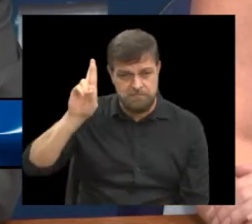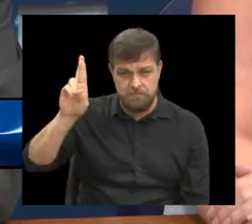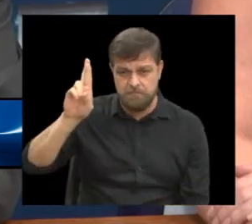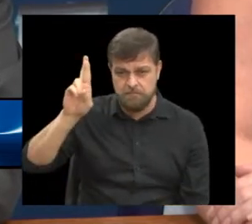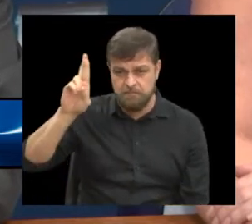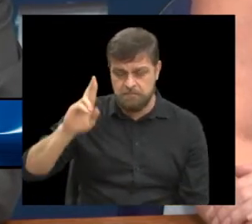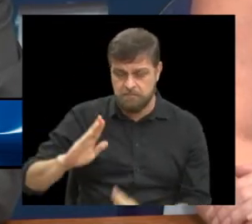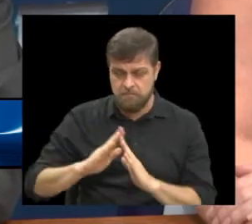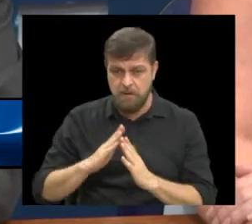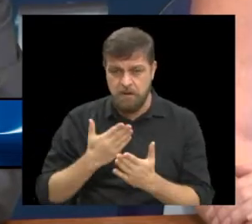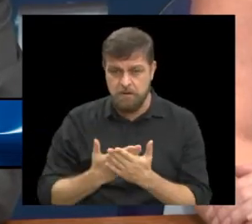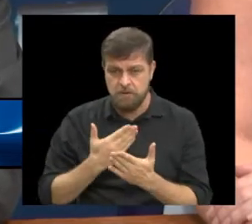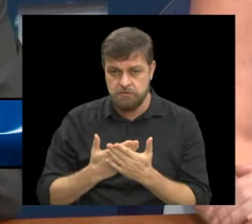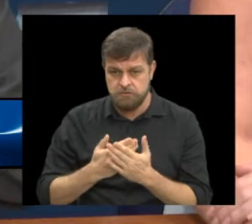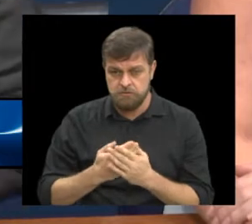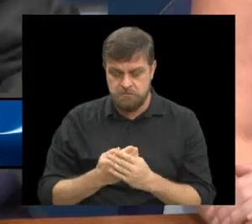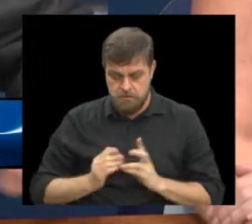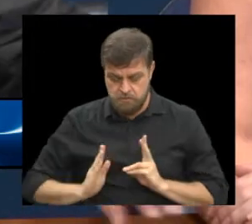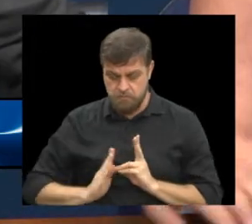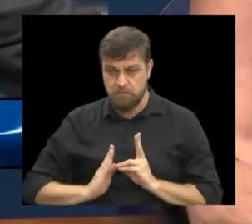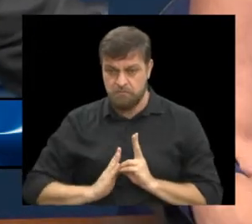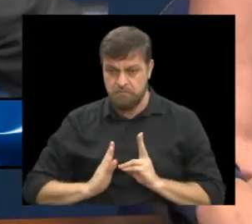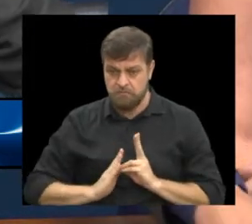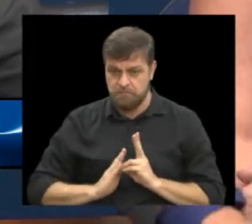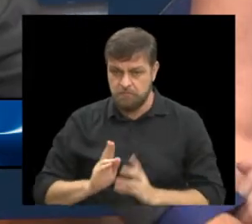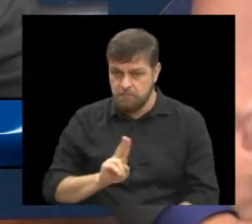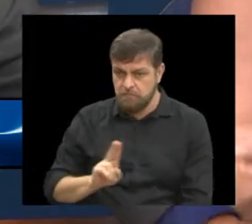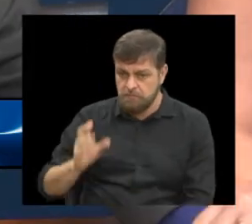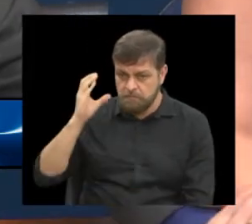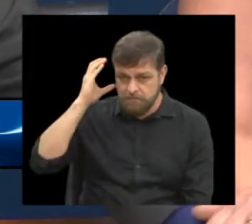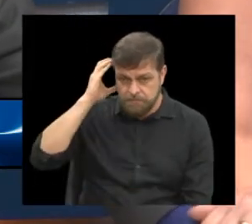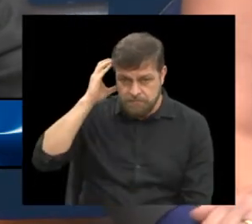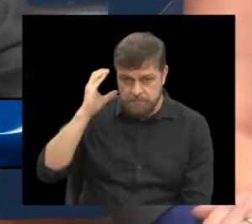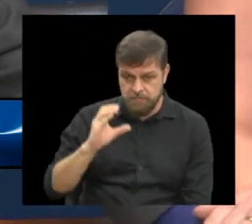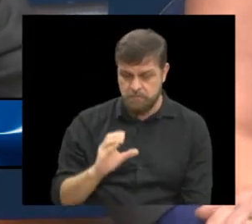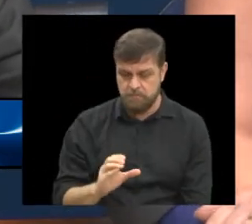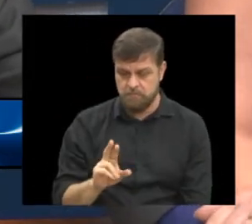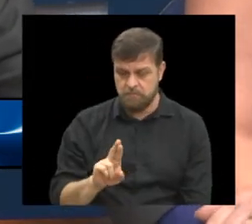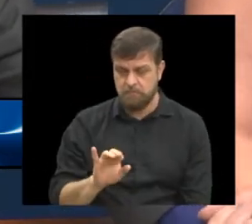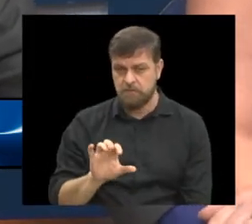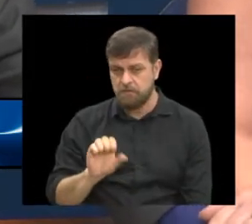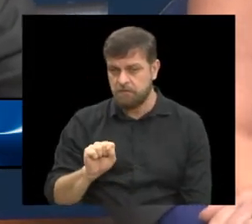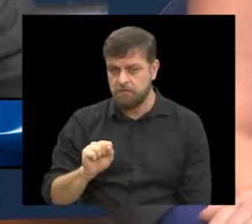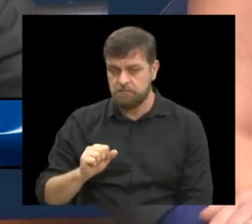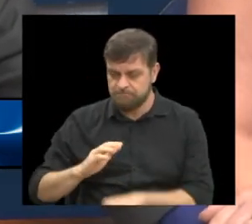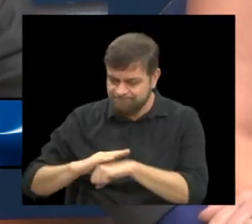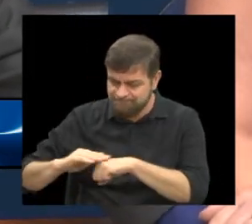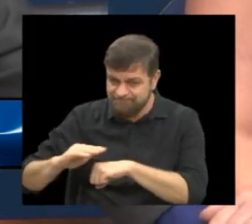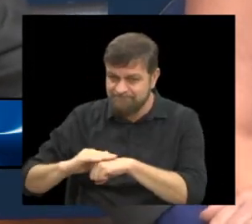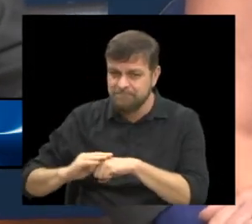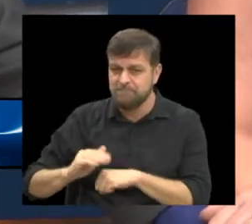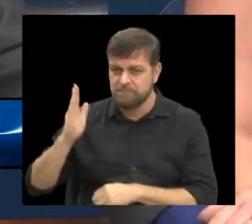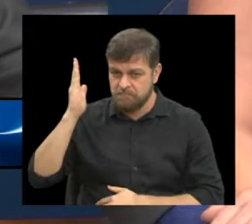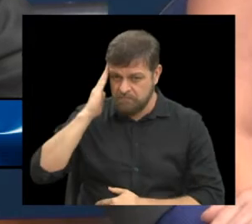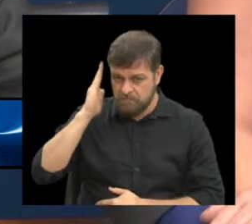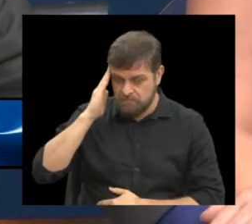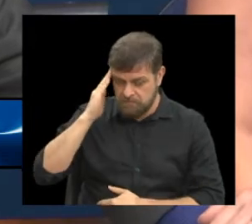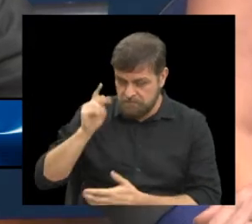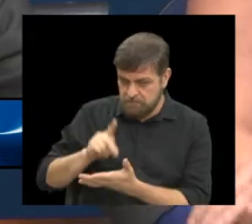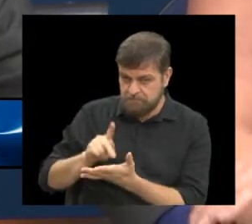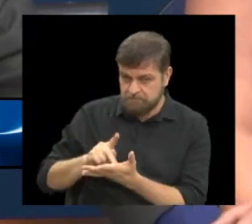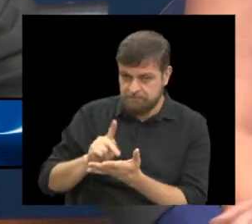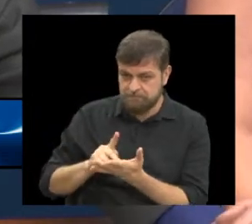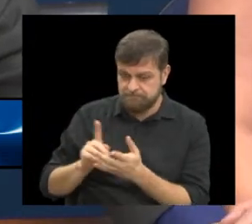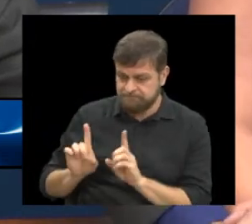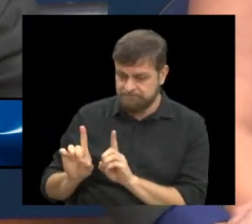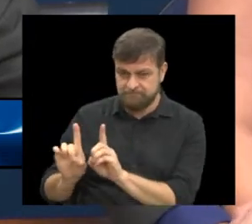bem a Escola Tiquira, que é a Cris, a qual eu tenho um carinho enorme, muito grande, ela sabe muito bem disso. Obrigada.